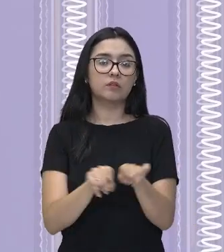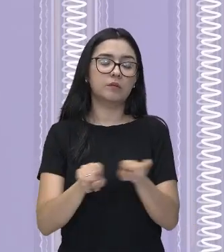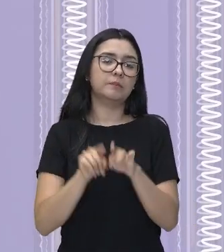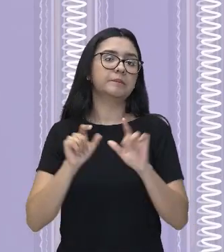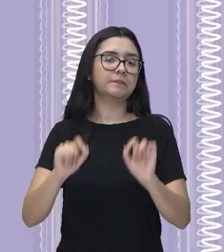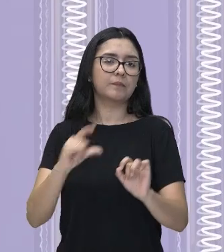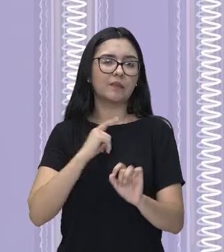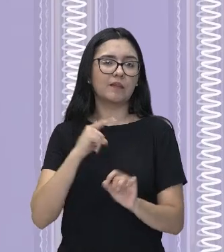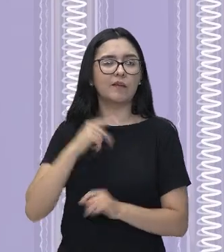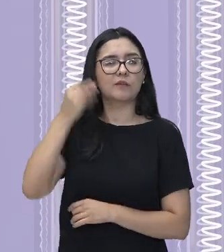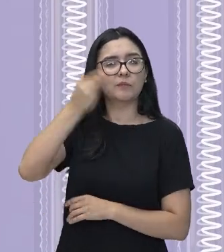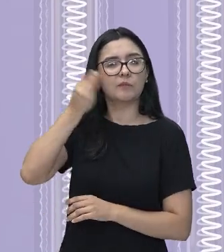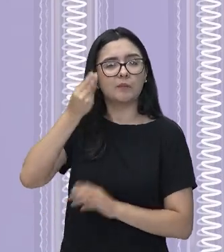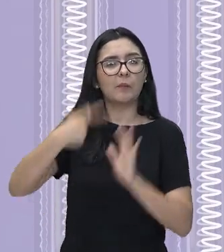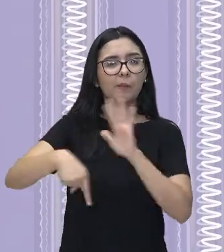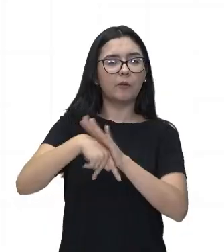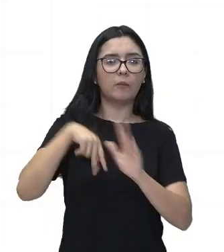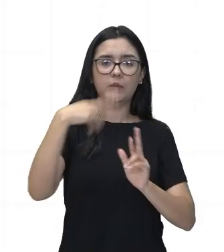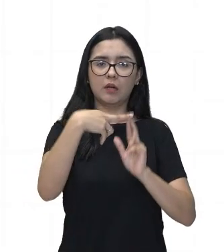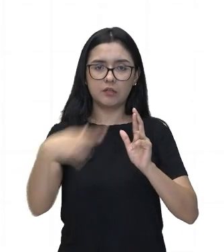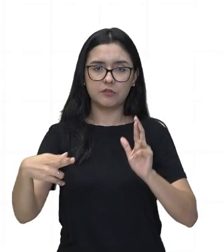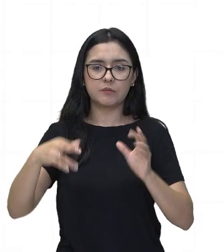determinada experiência religiosa.